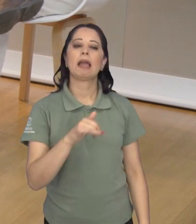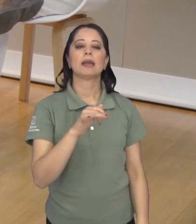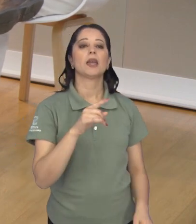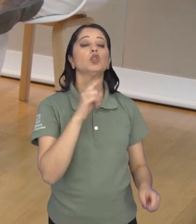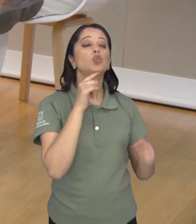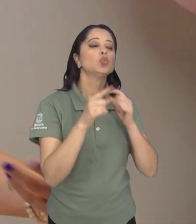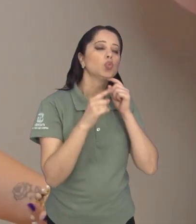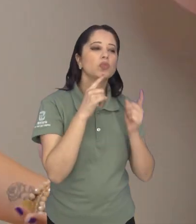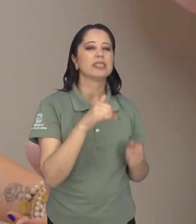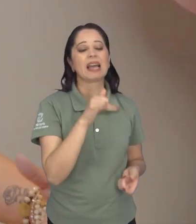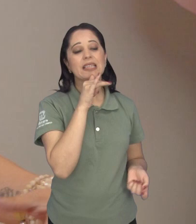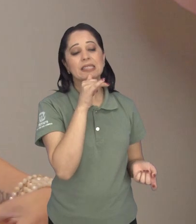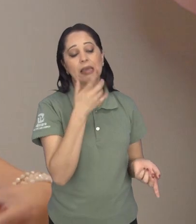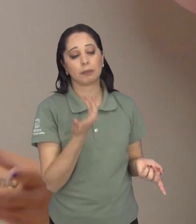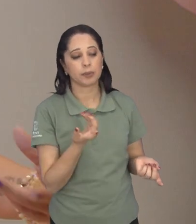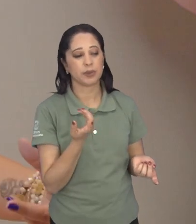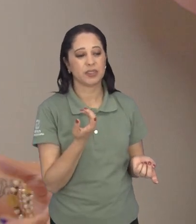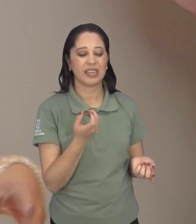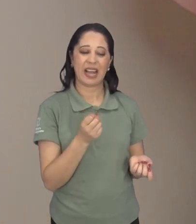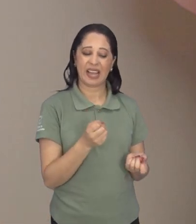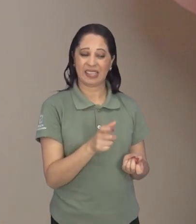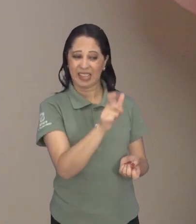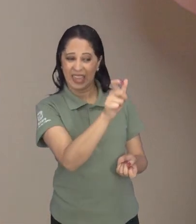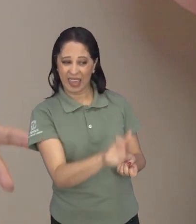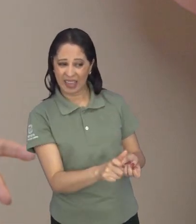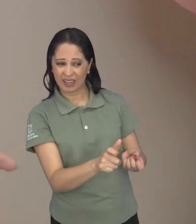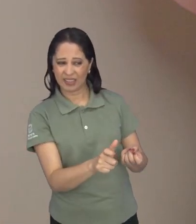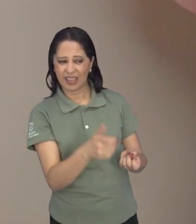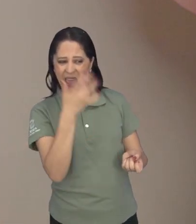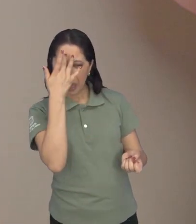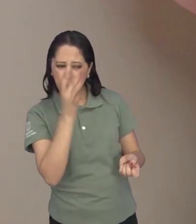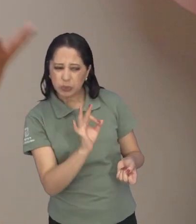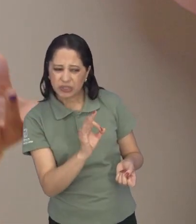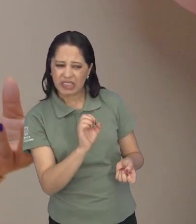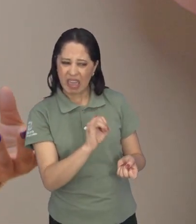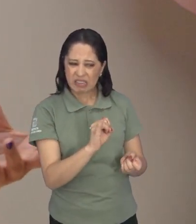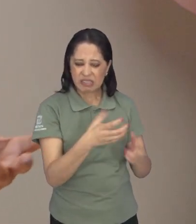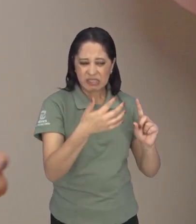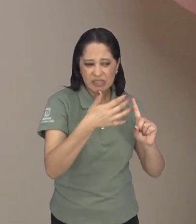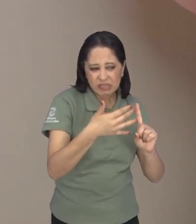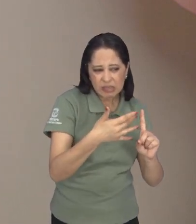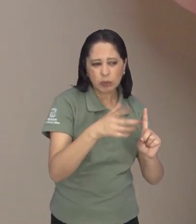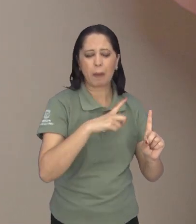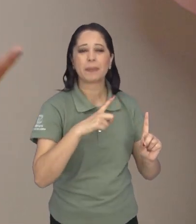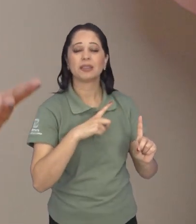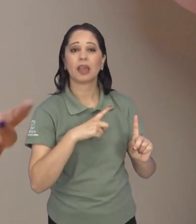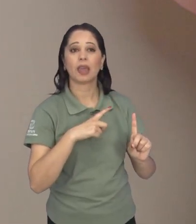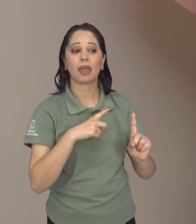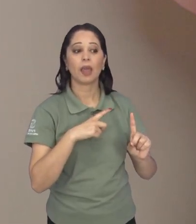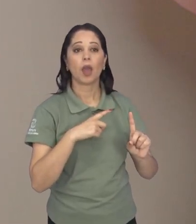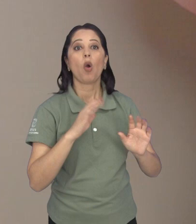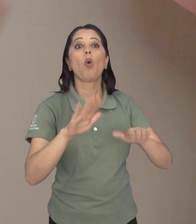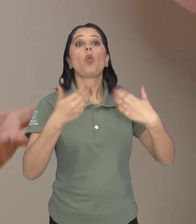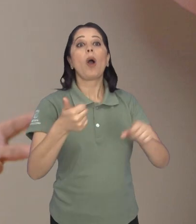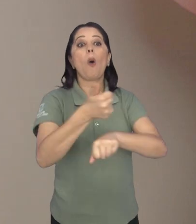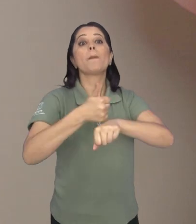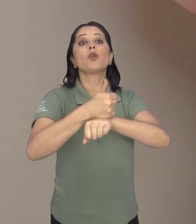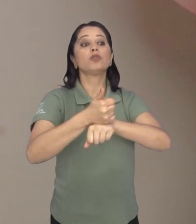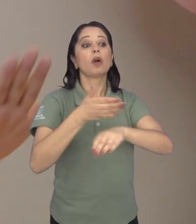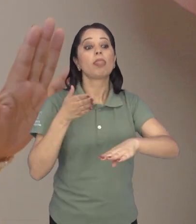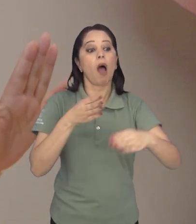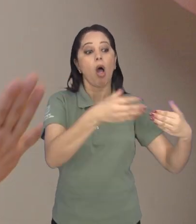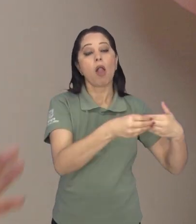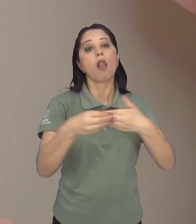emocional. No caso de dúvida, por exemplo, eu tenho um suspeito que de repente um familiar tem a síndrome de Tourette, quais os especialistas ou qual o especialista que